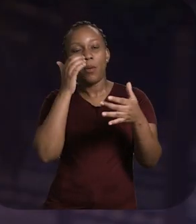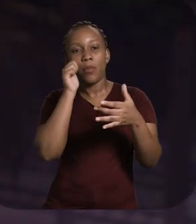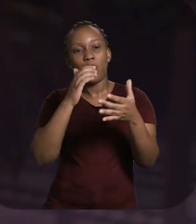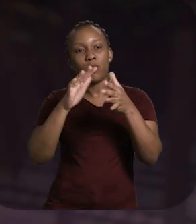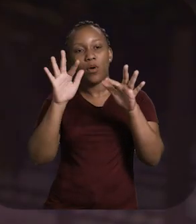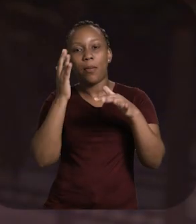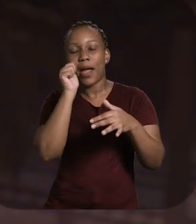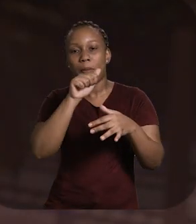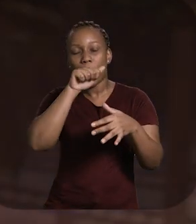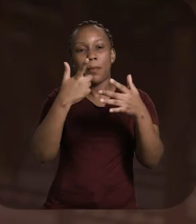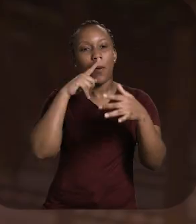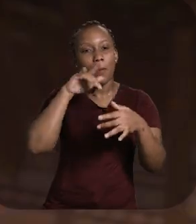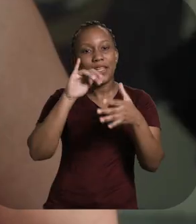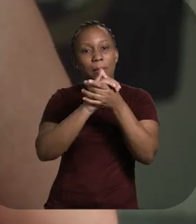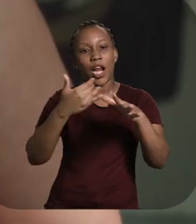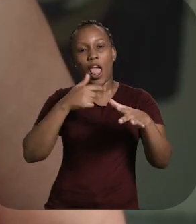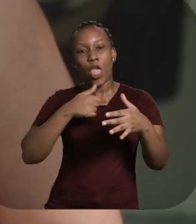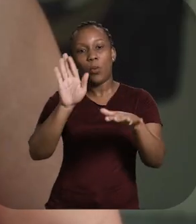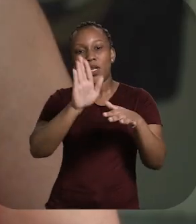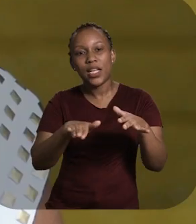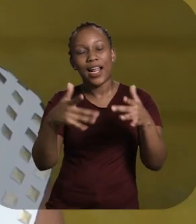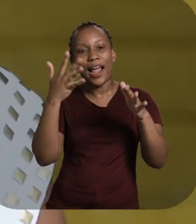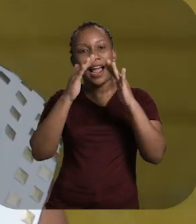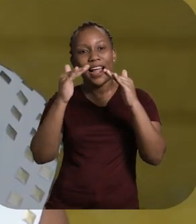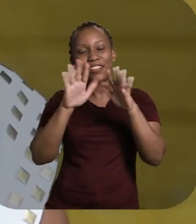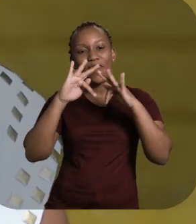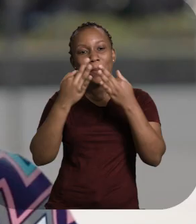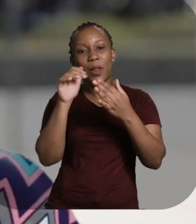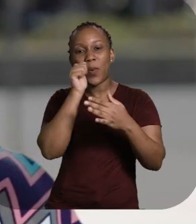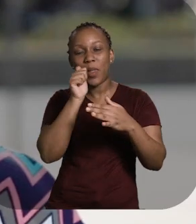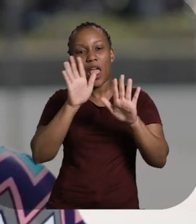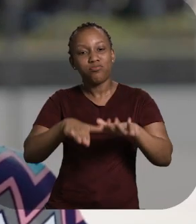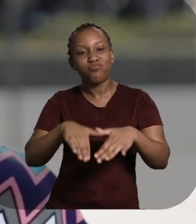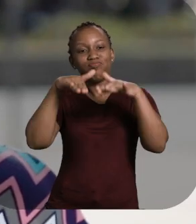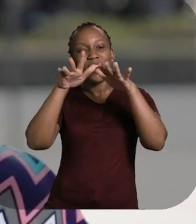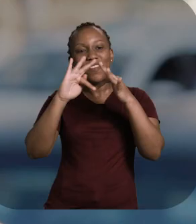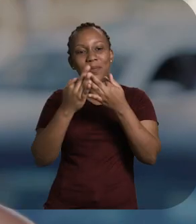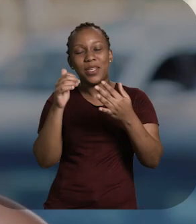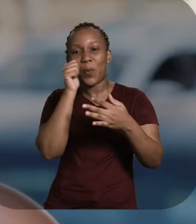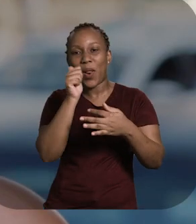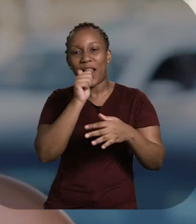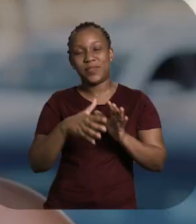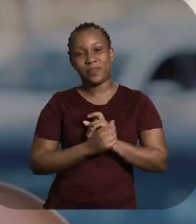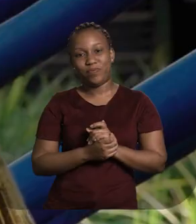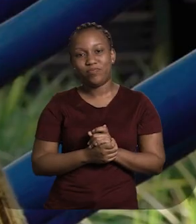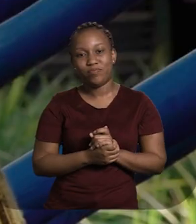pais se separaram quando eu ainda era muito pequena. Uma casa de mulheres. Eu cresci numa família de